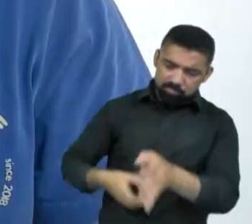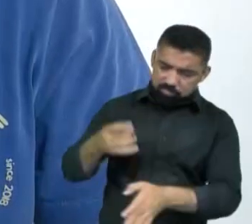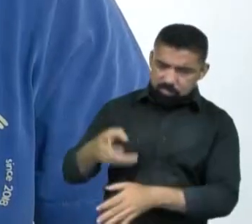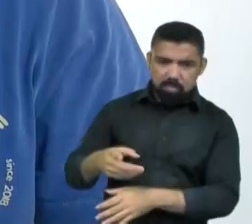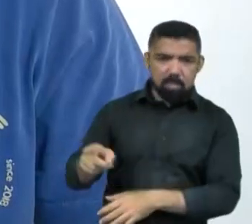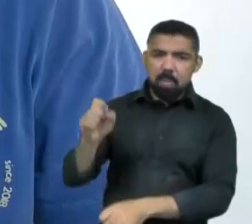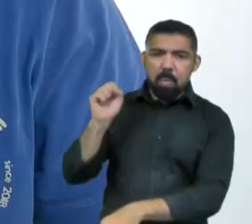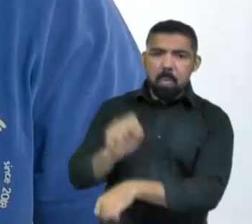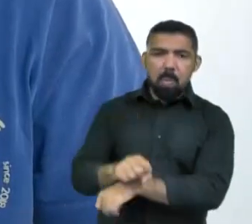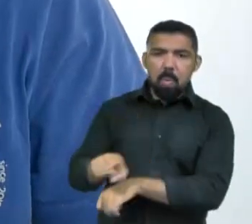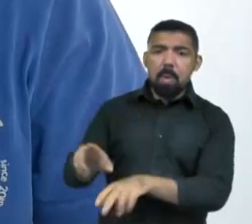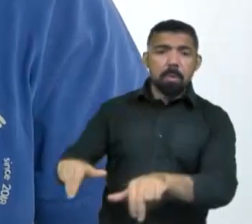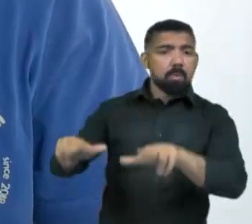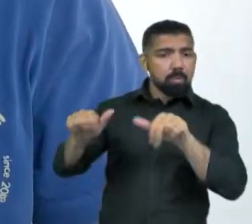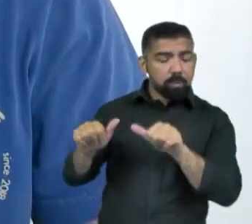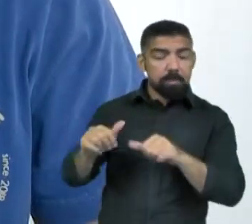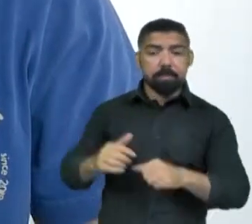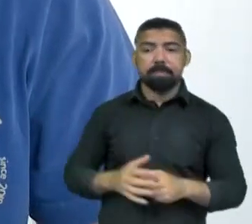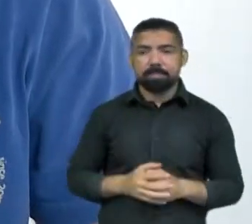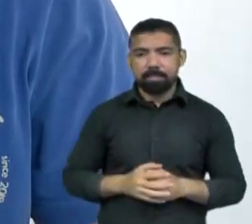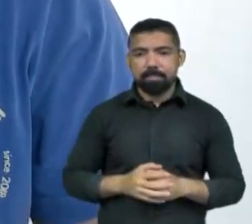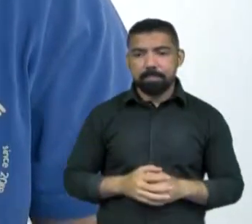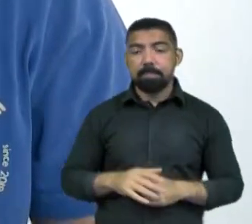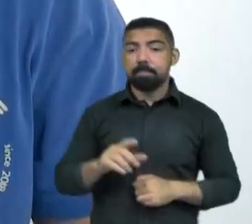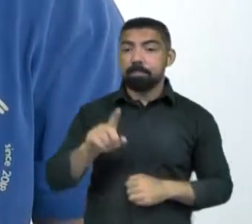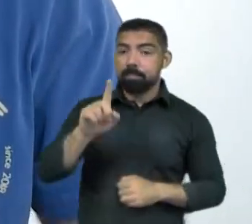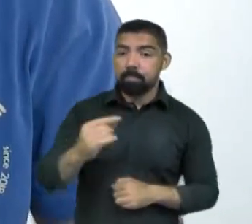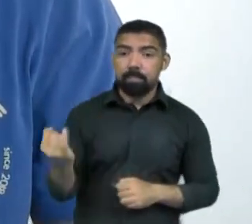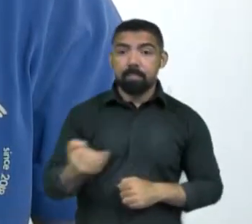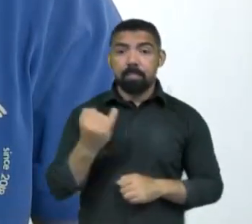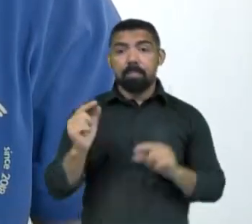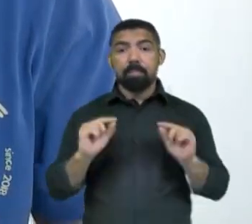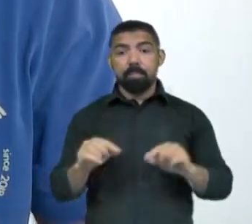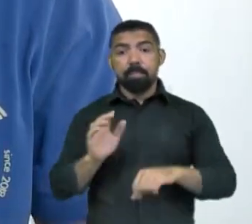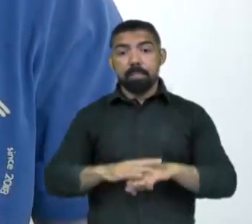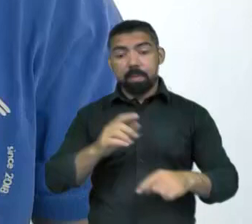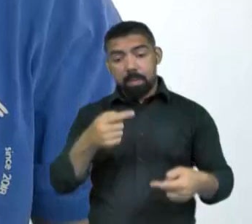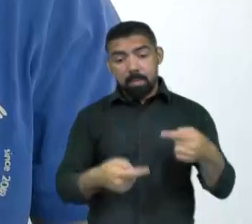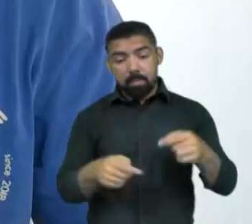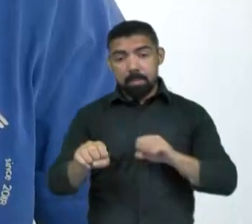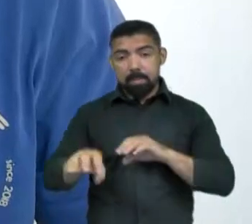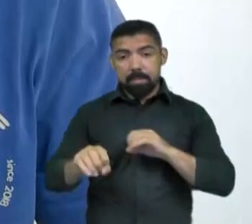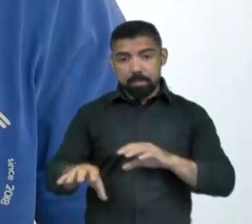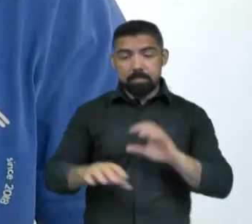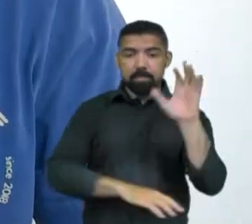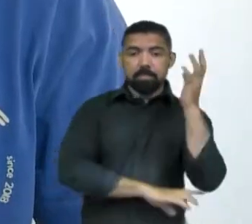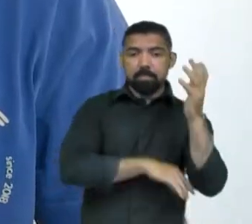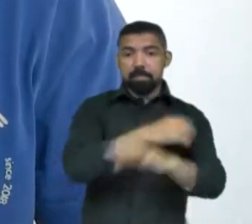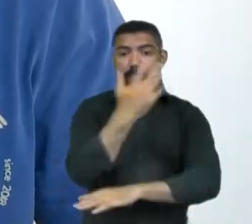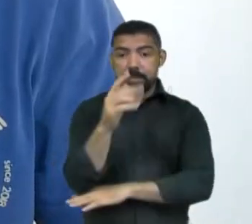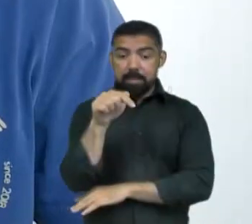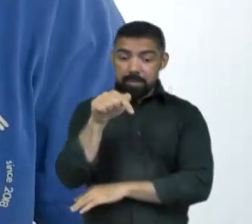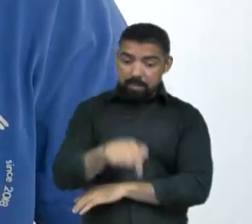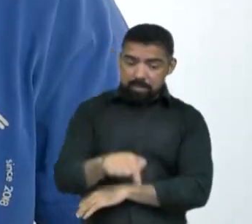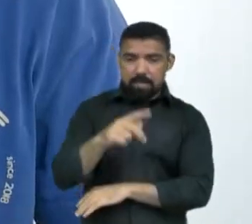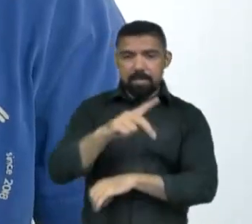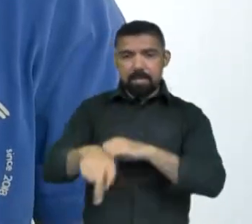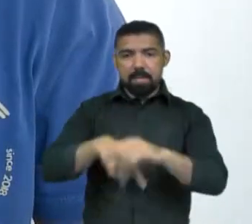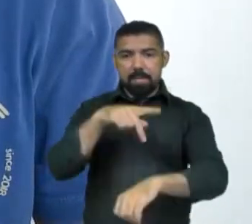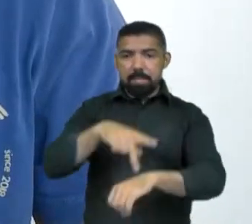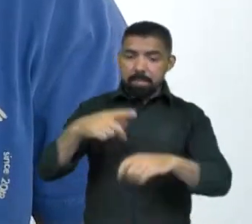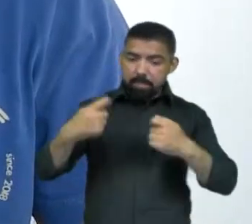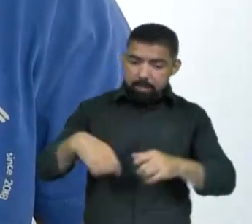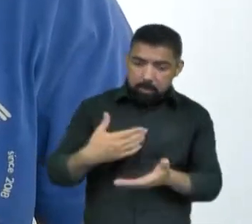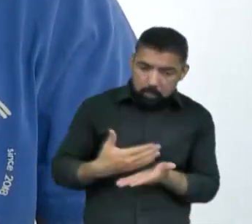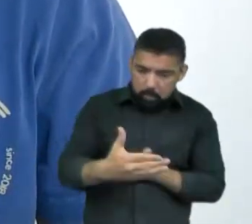vai esgotar, nunca vai cessar. Então é fundamental que as políticas de educação ambiental que nós já temos no país sejam implementadas,